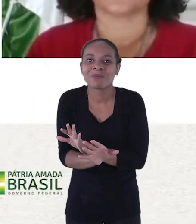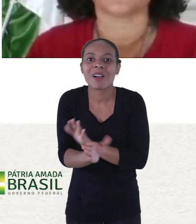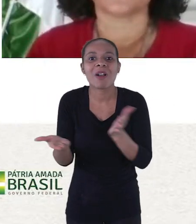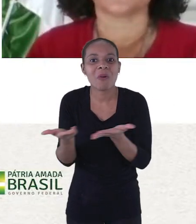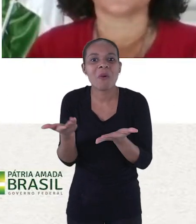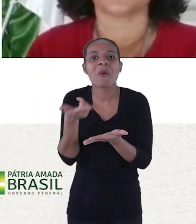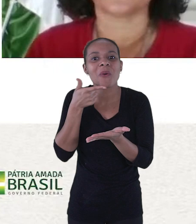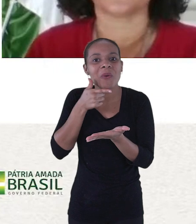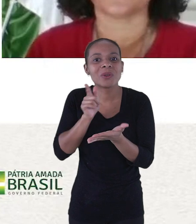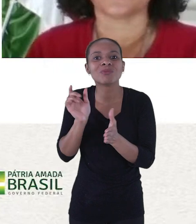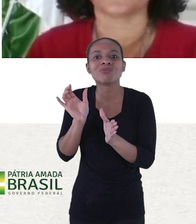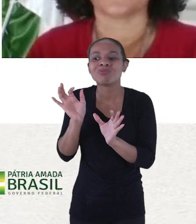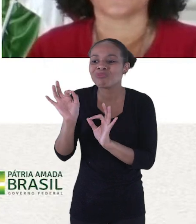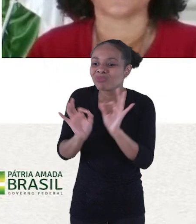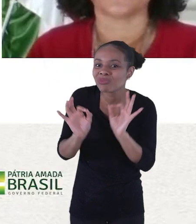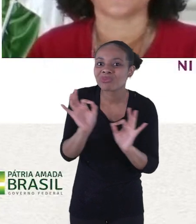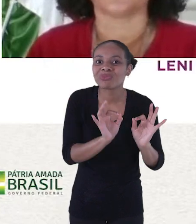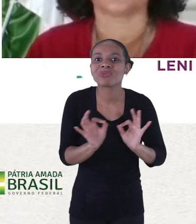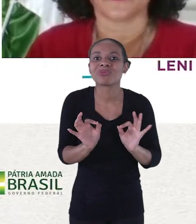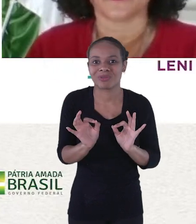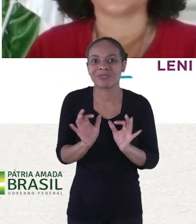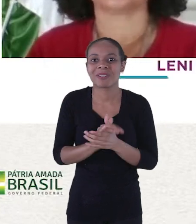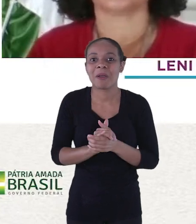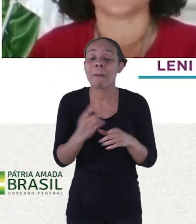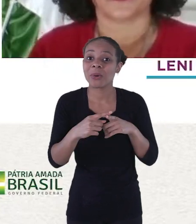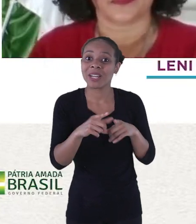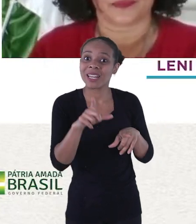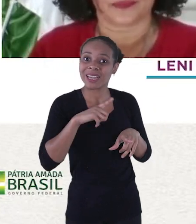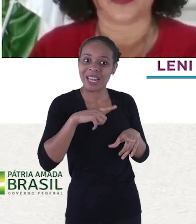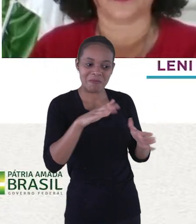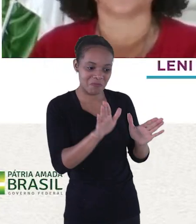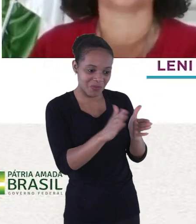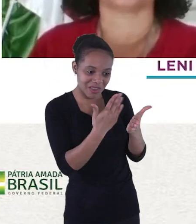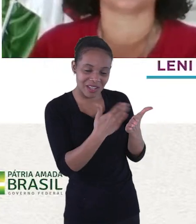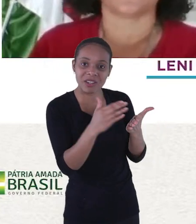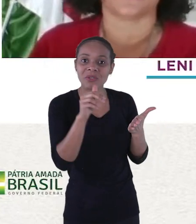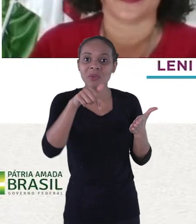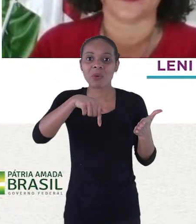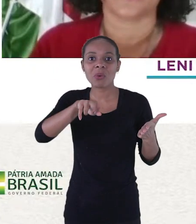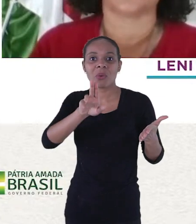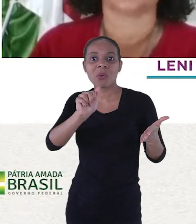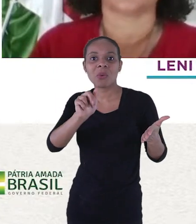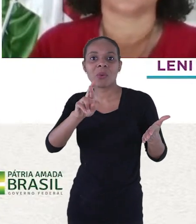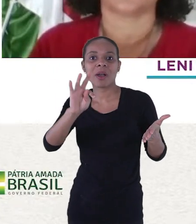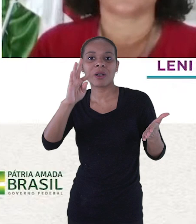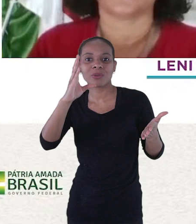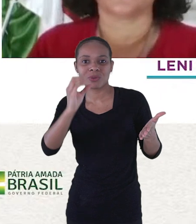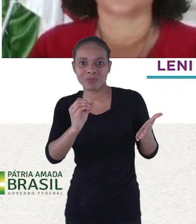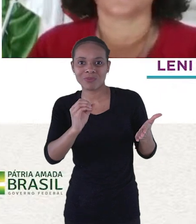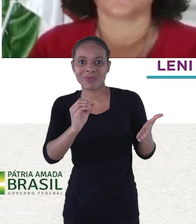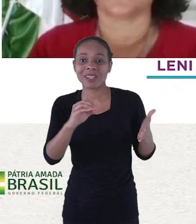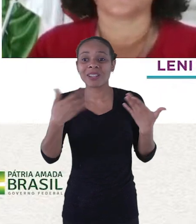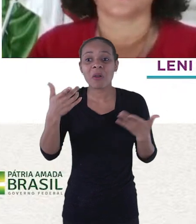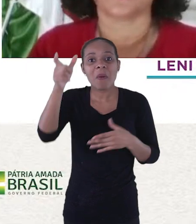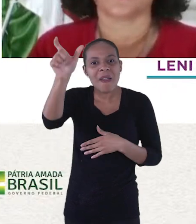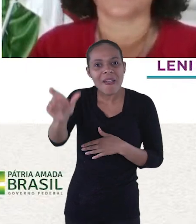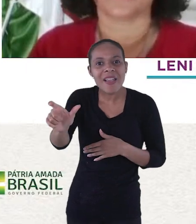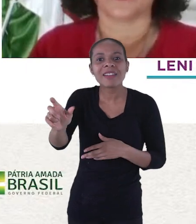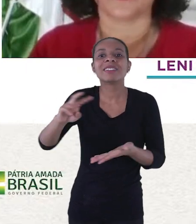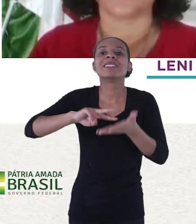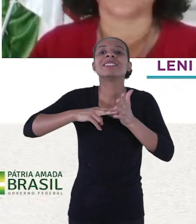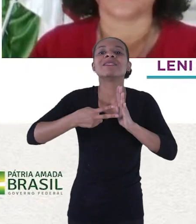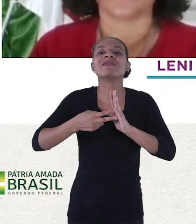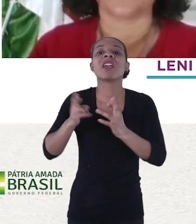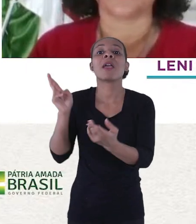né? Ele cita o quarto de despejo. Então, é uma revolução caroliniana, é uma